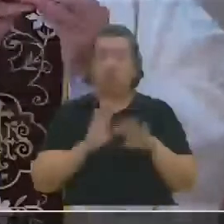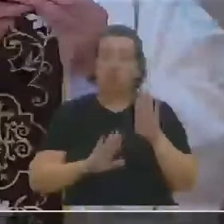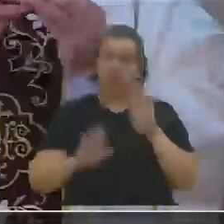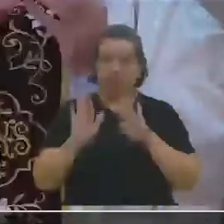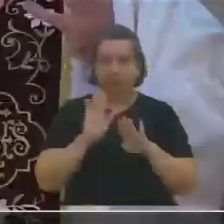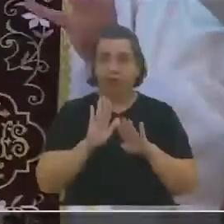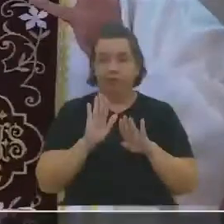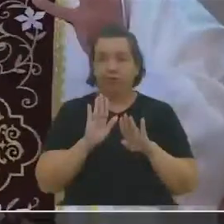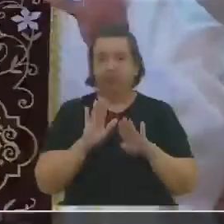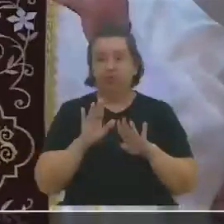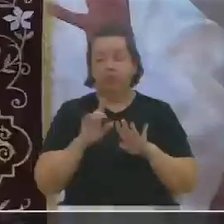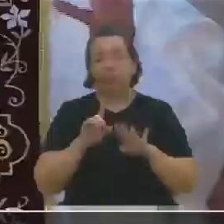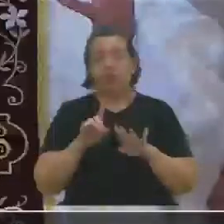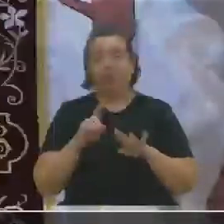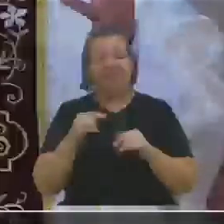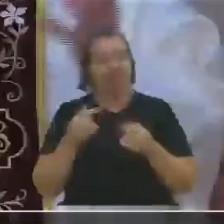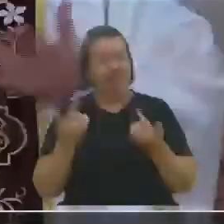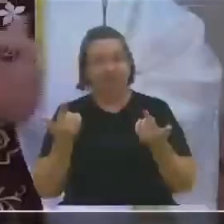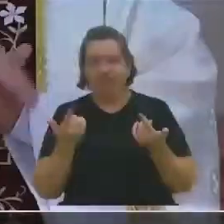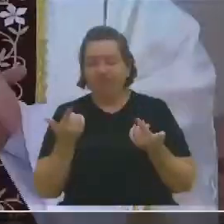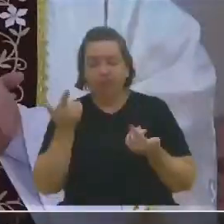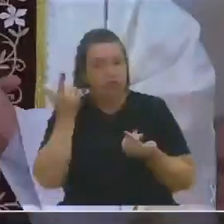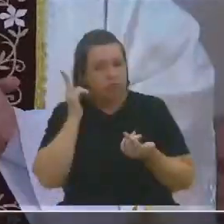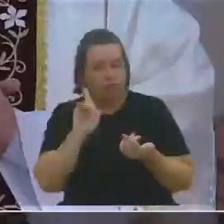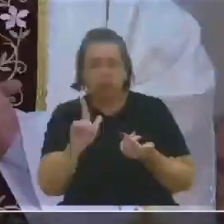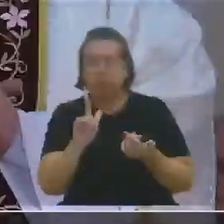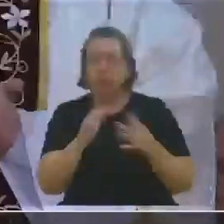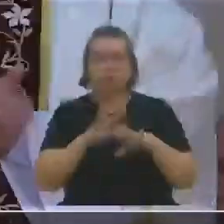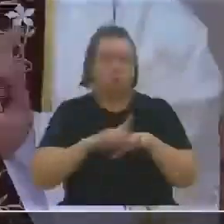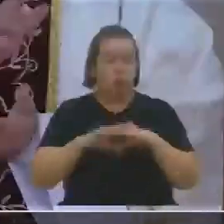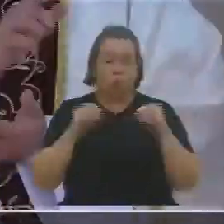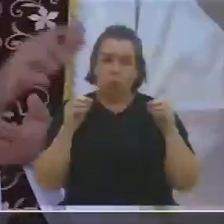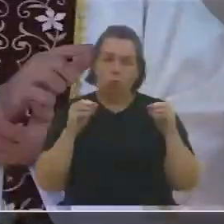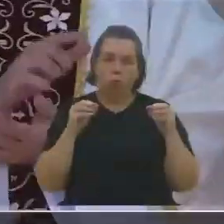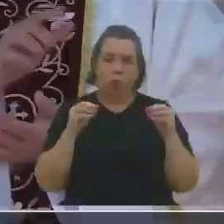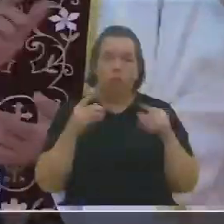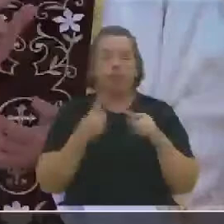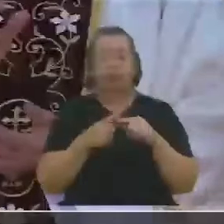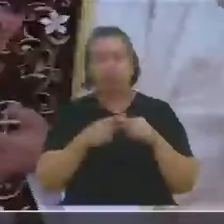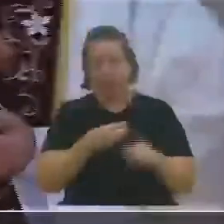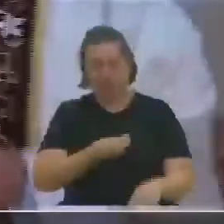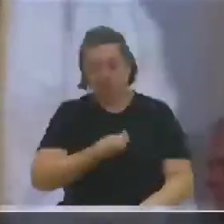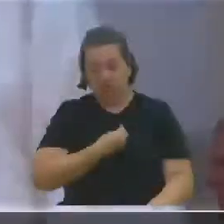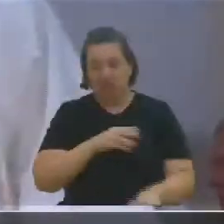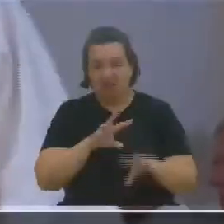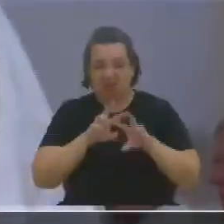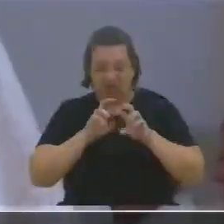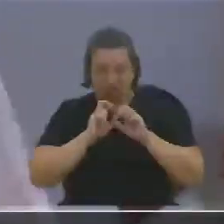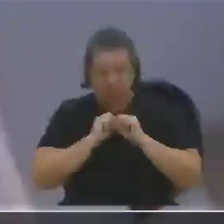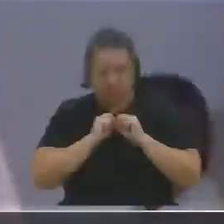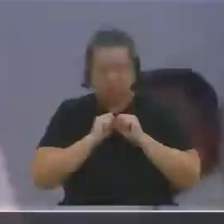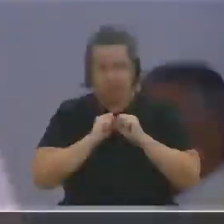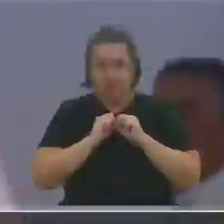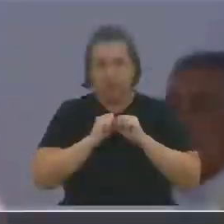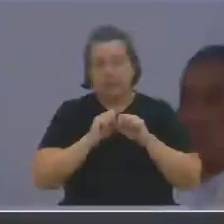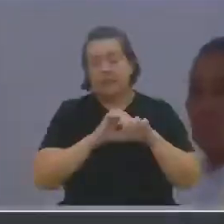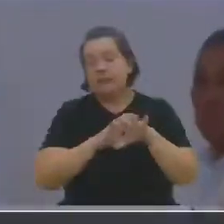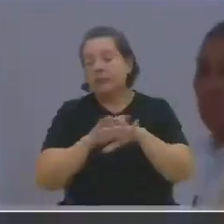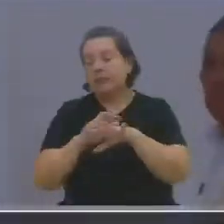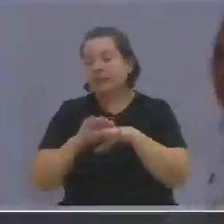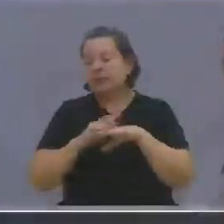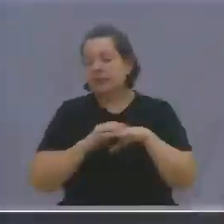vezes não cicatrizam, irmãos, porque vivemos apegados a